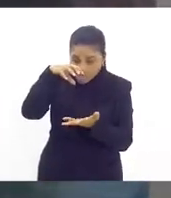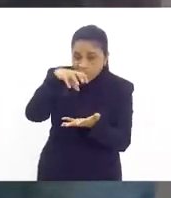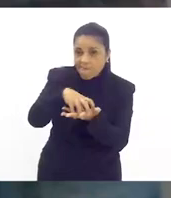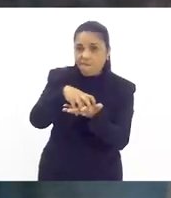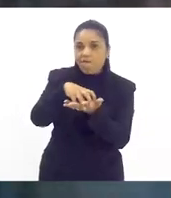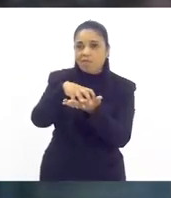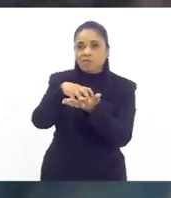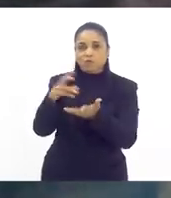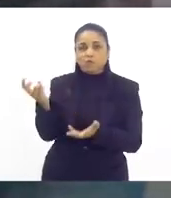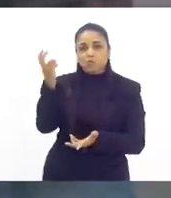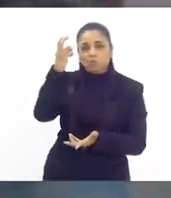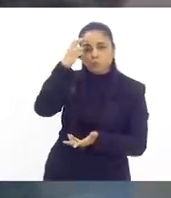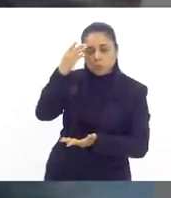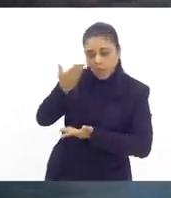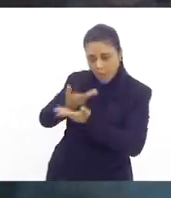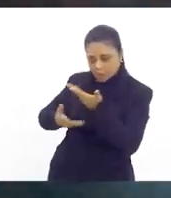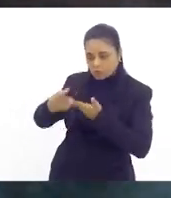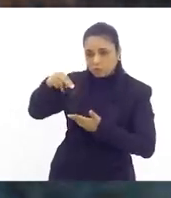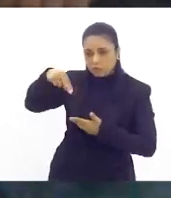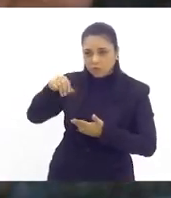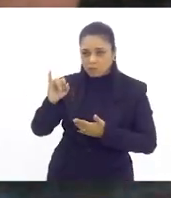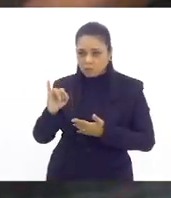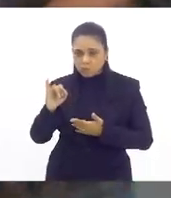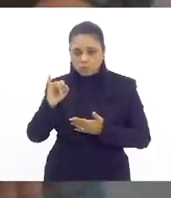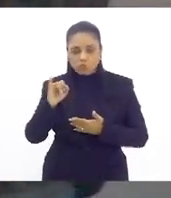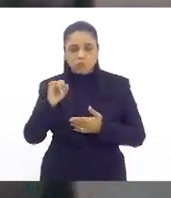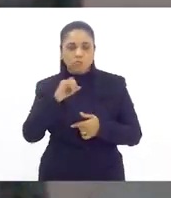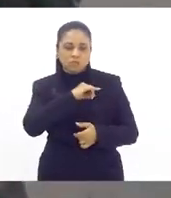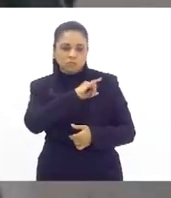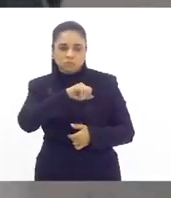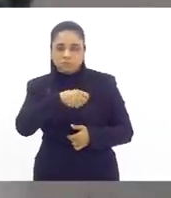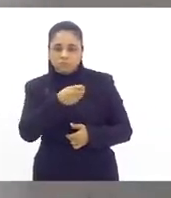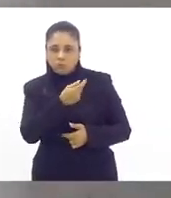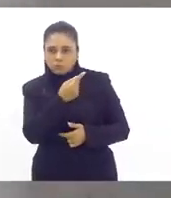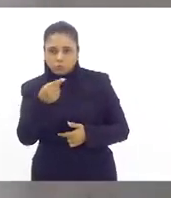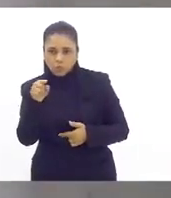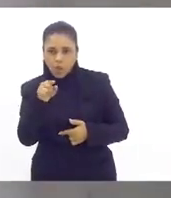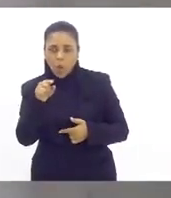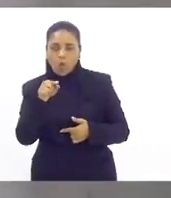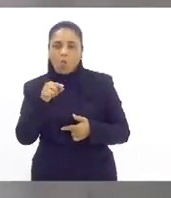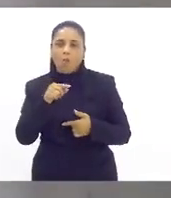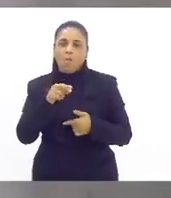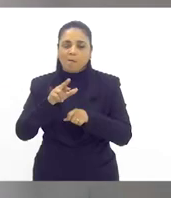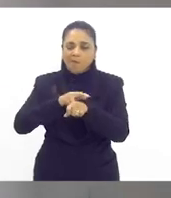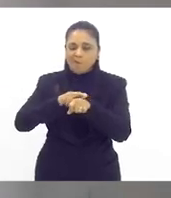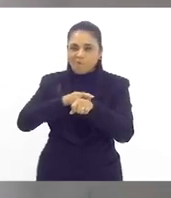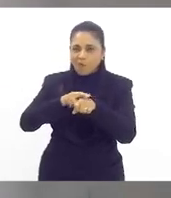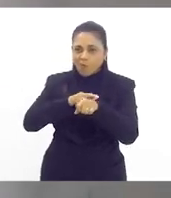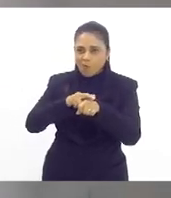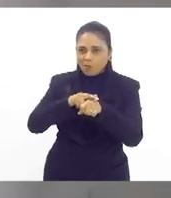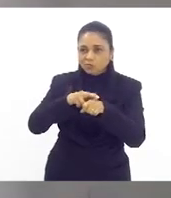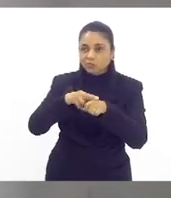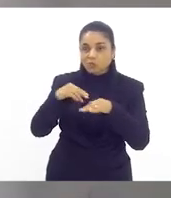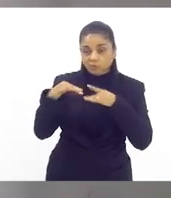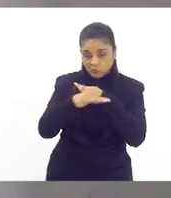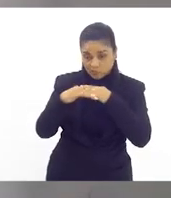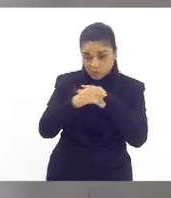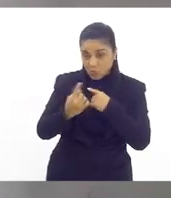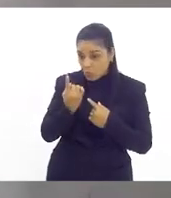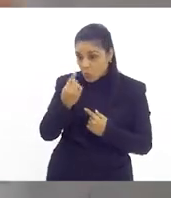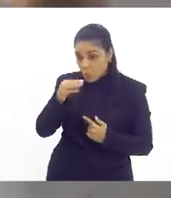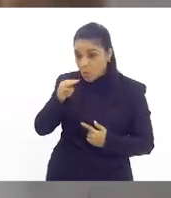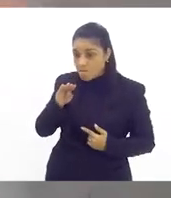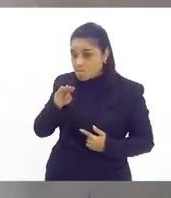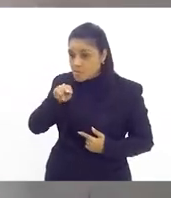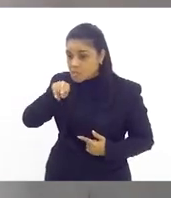articula com Nova Iguaçu São João Belford Roxo se eu falasse somente de Caxias eu falaria de uma um milhão de habitantes mas